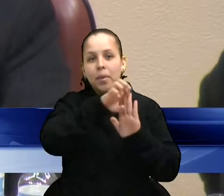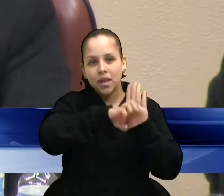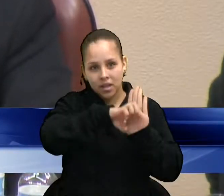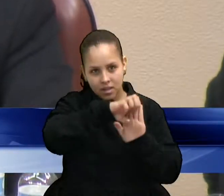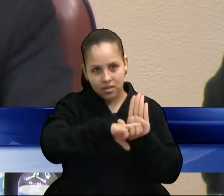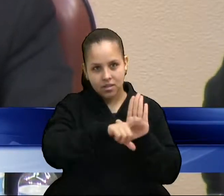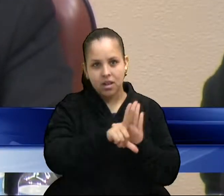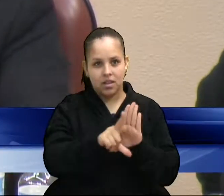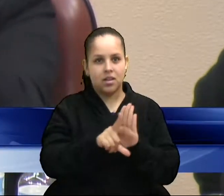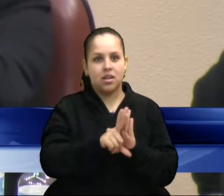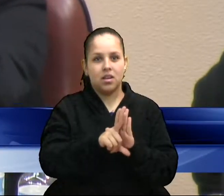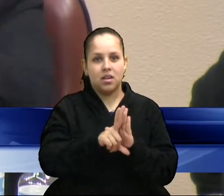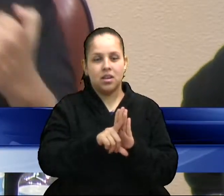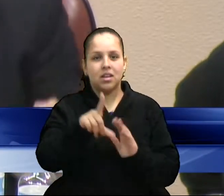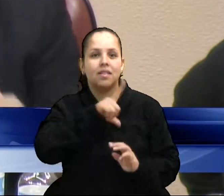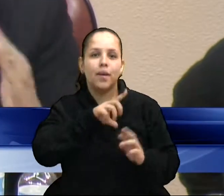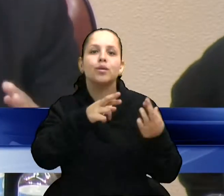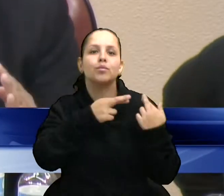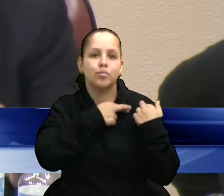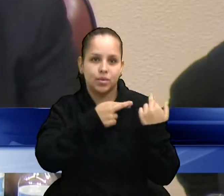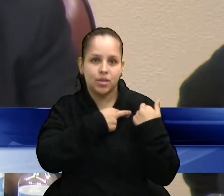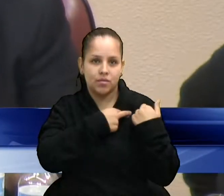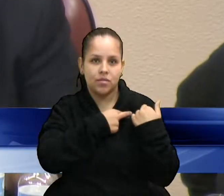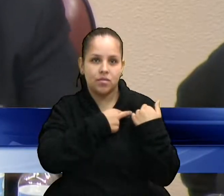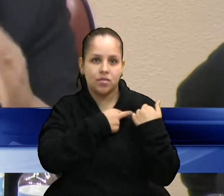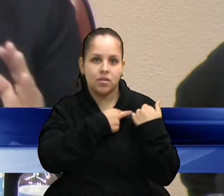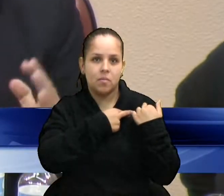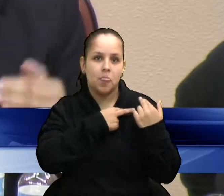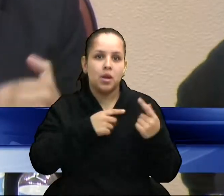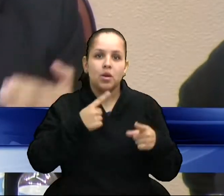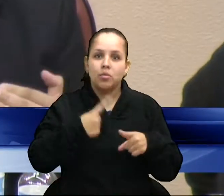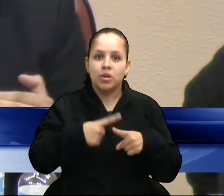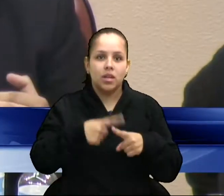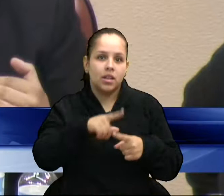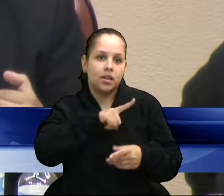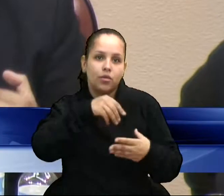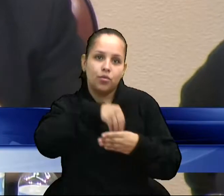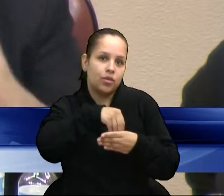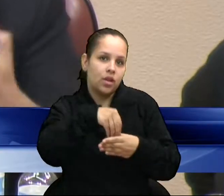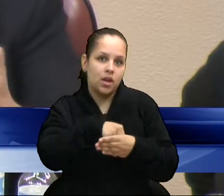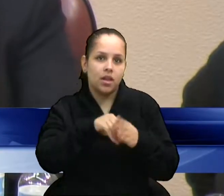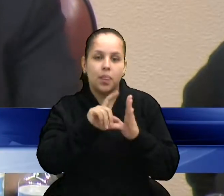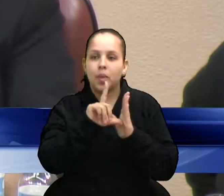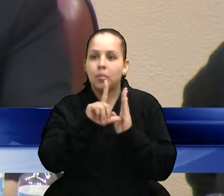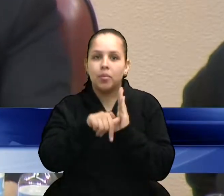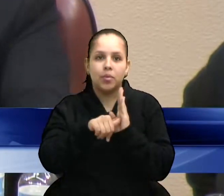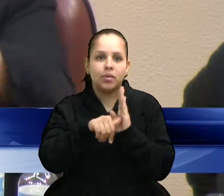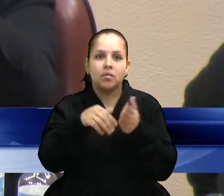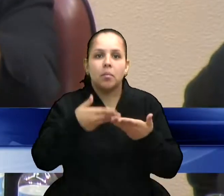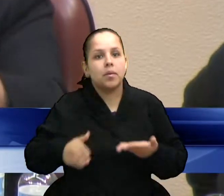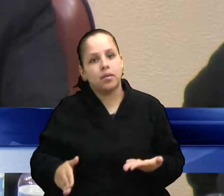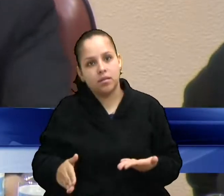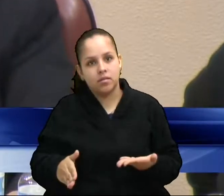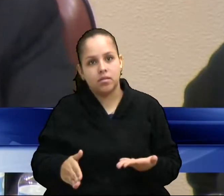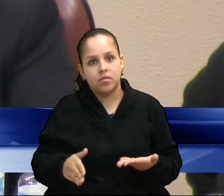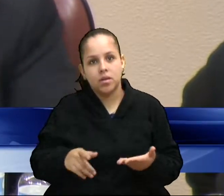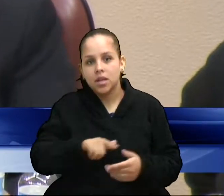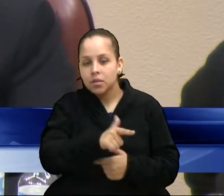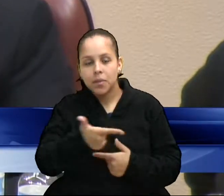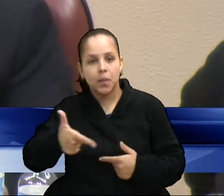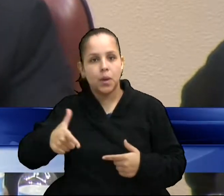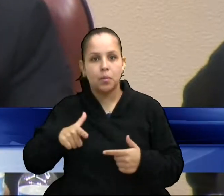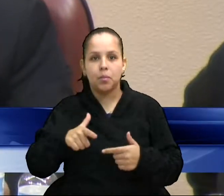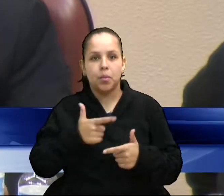responsabilidade. Né? Ele vai vetar, depois volta e vocês derrubam o veto, porque é isso que a gente está apostando, né, para a gente não ter problemas depois ali na